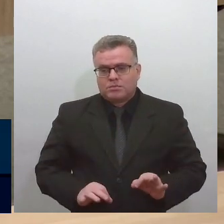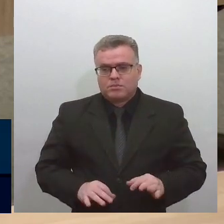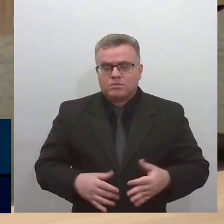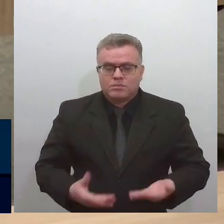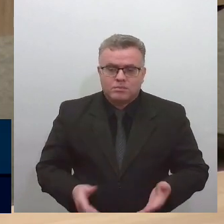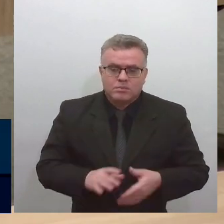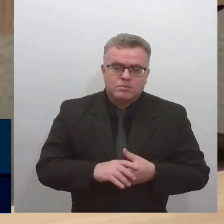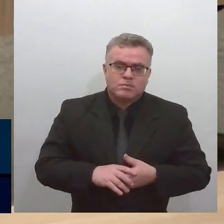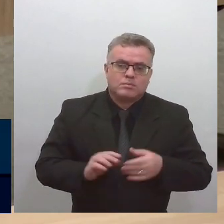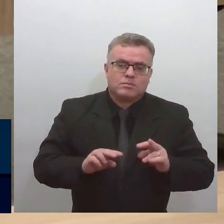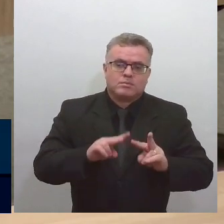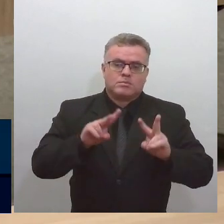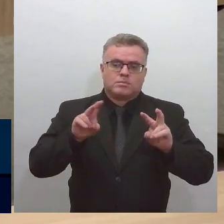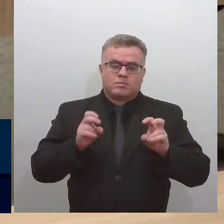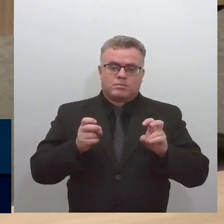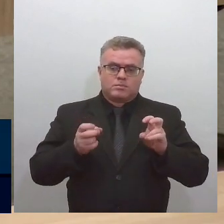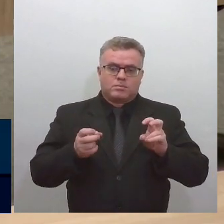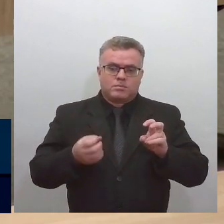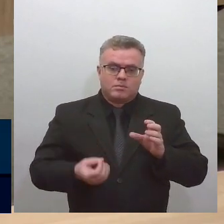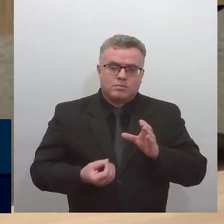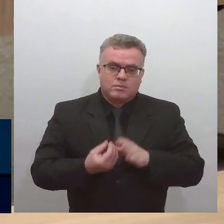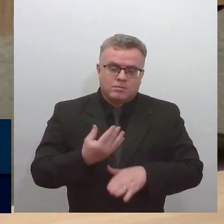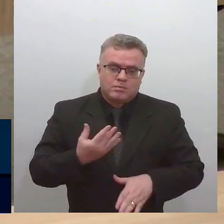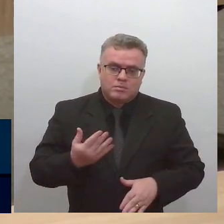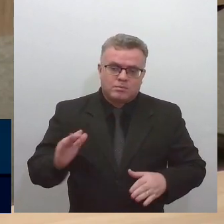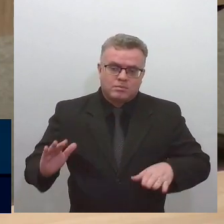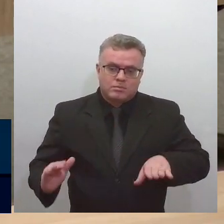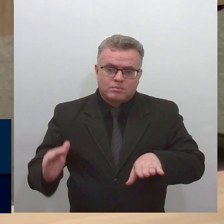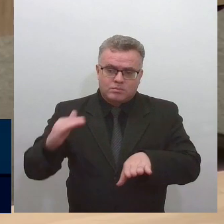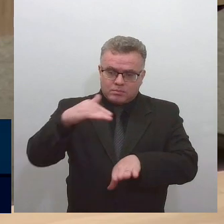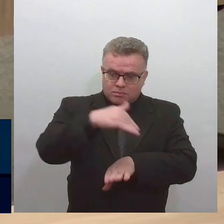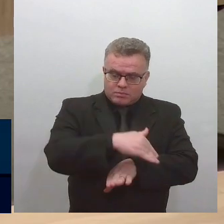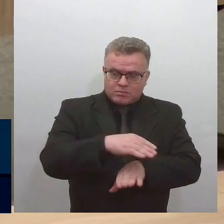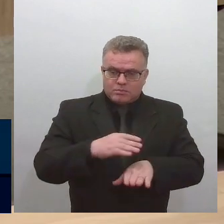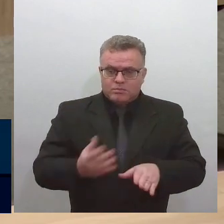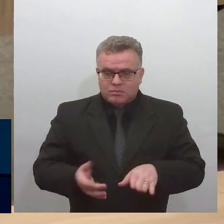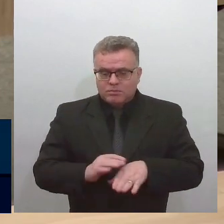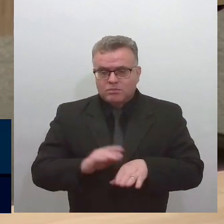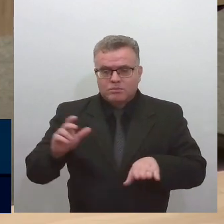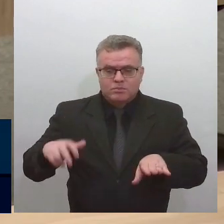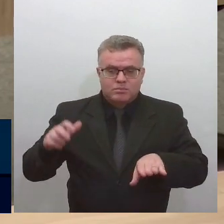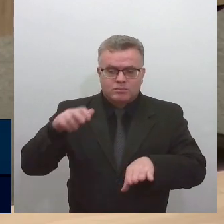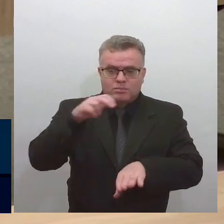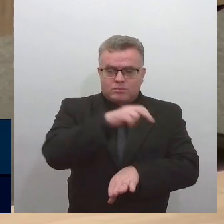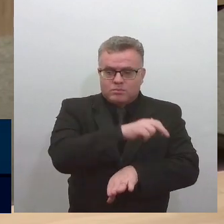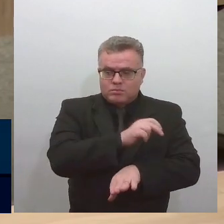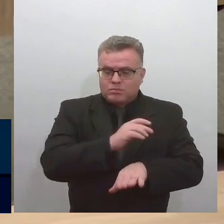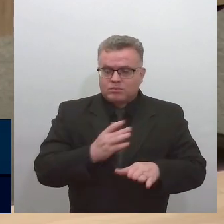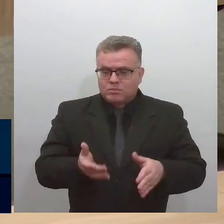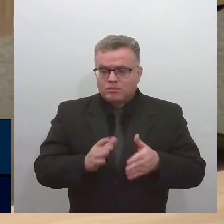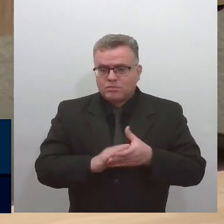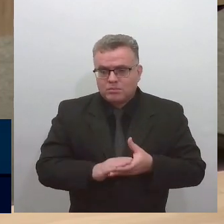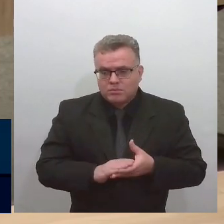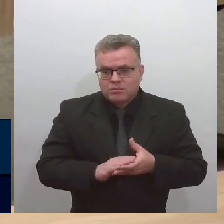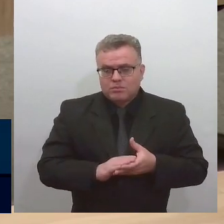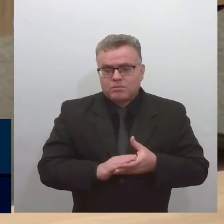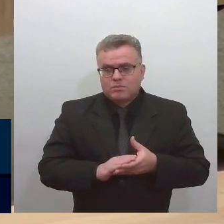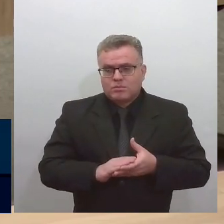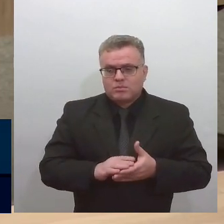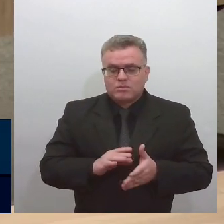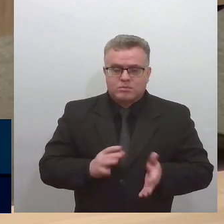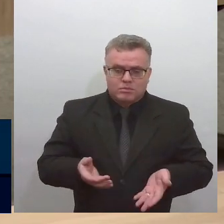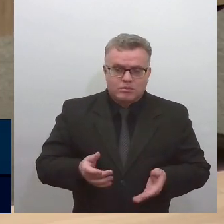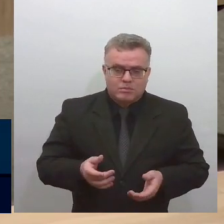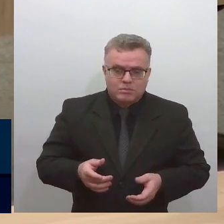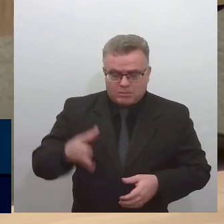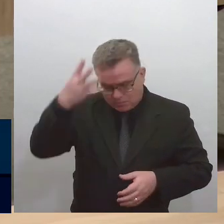implementação de passarelas e a minha base eleitoral município de São cristoval e